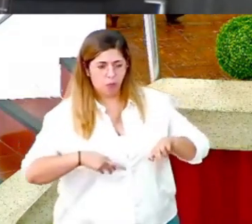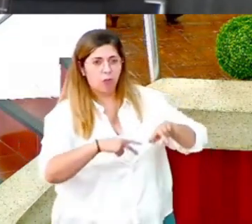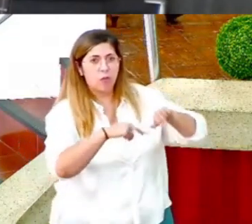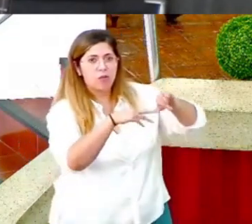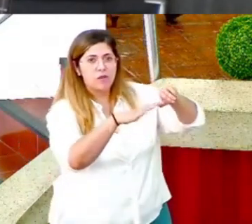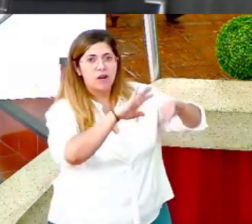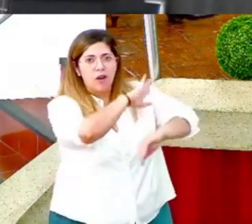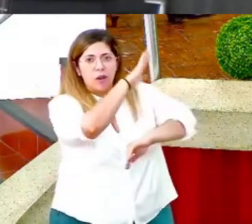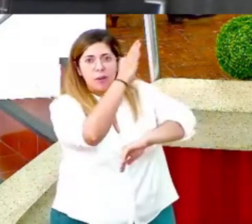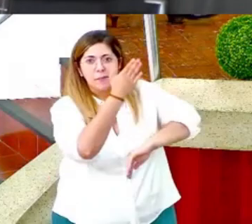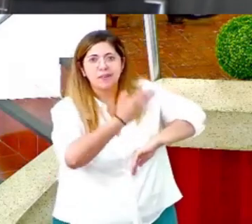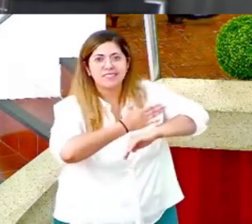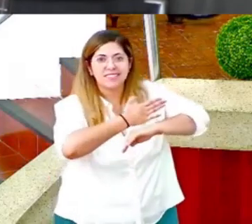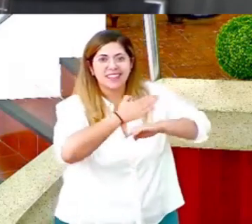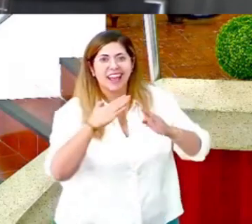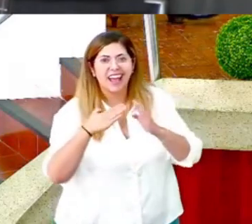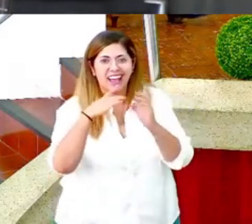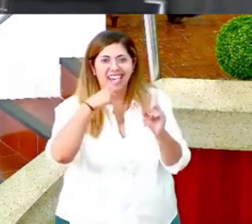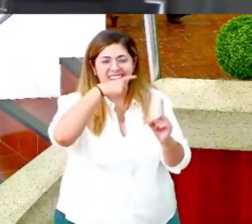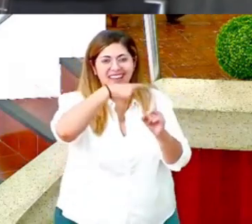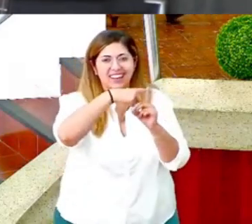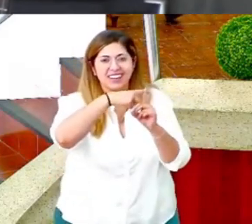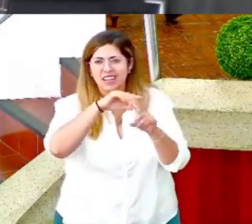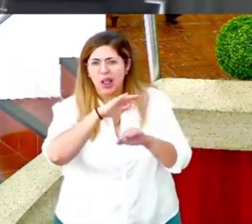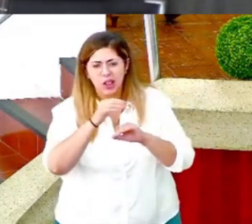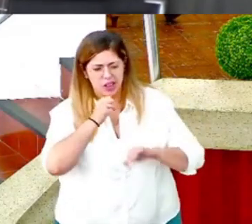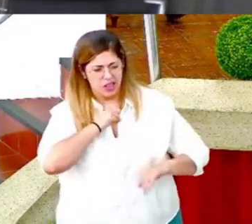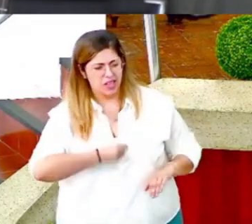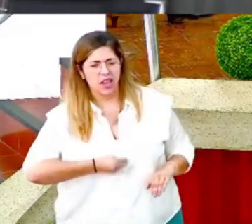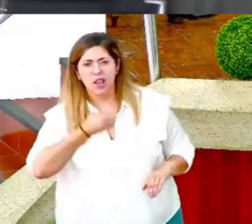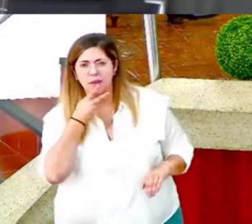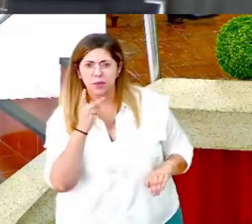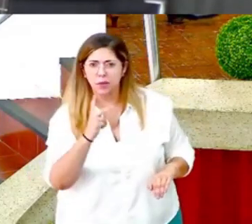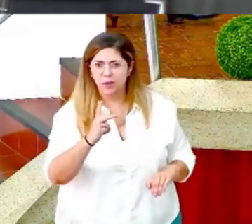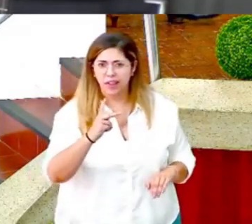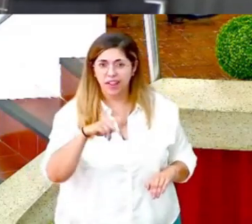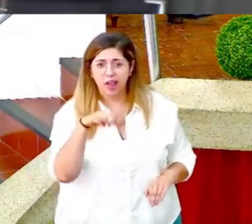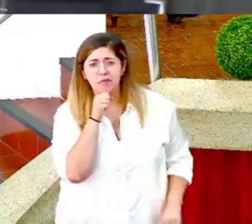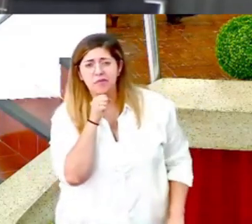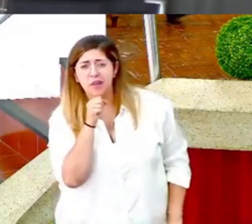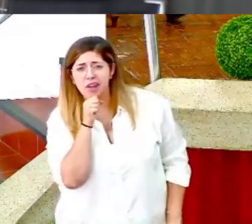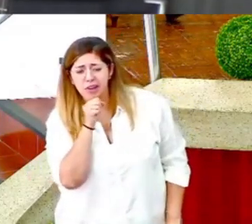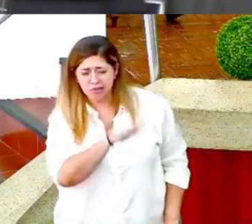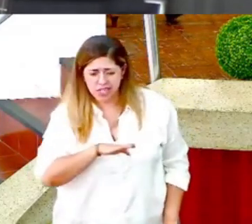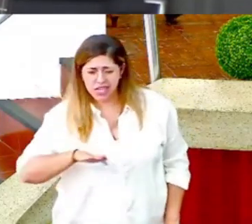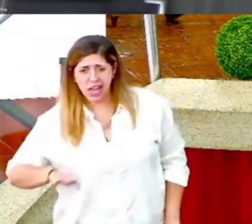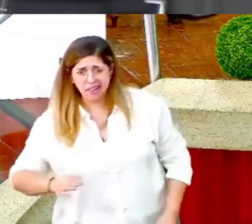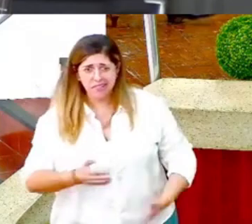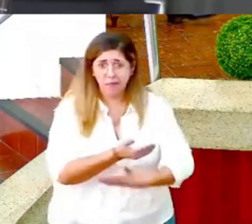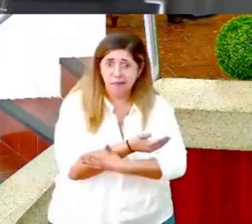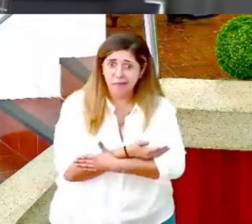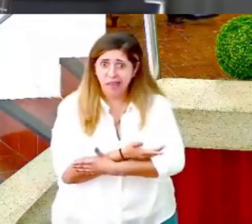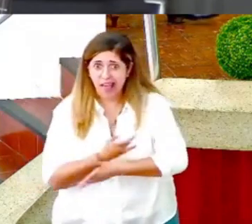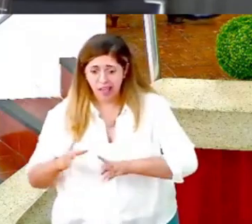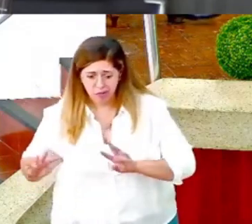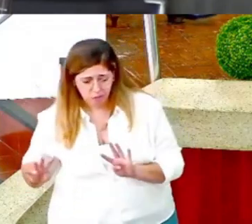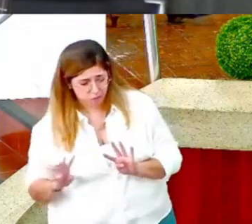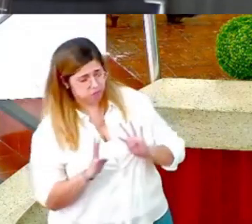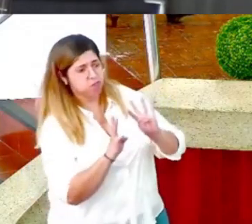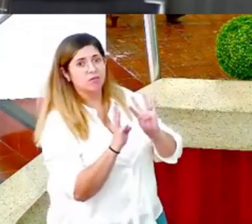moradores de Jerusalém, os sacerdotes, os profetas, desde o menor até o maior, e diante de